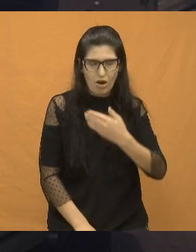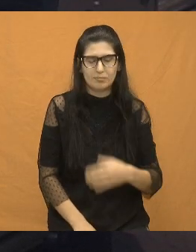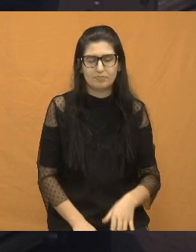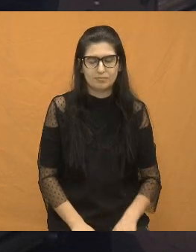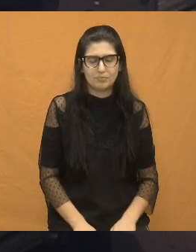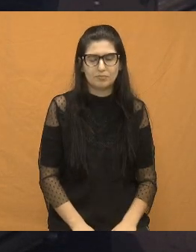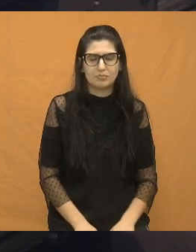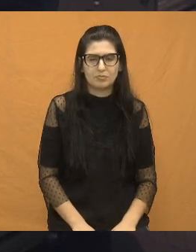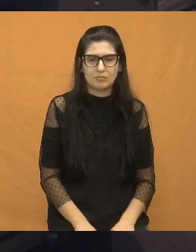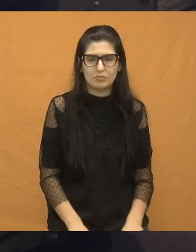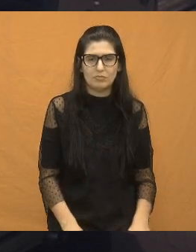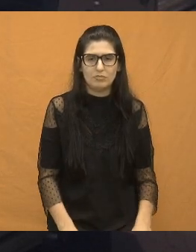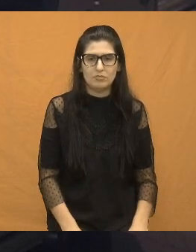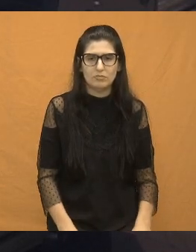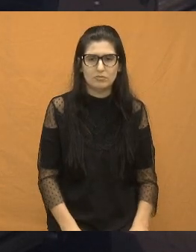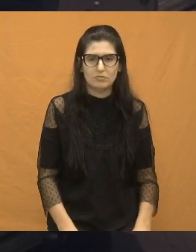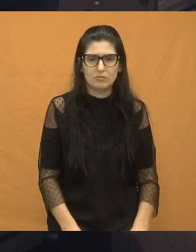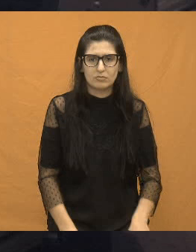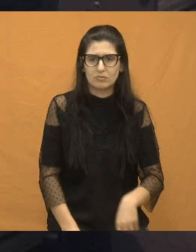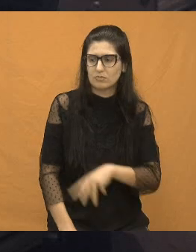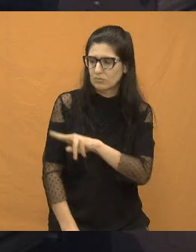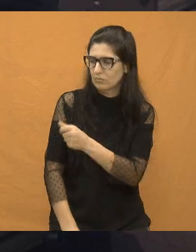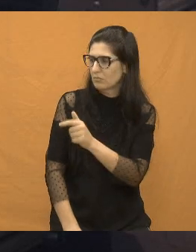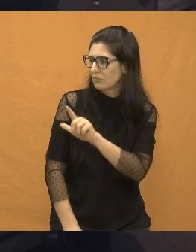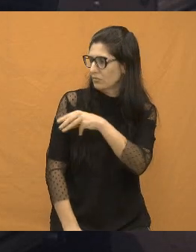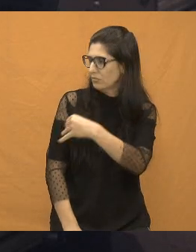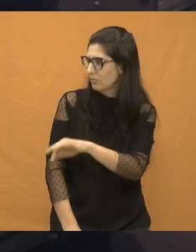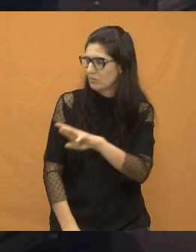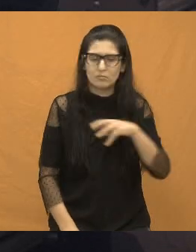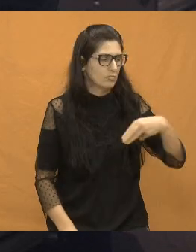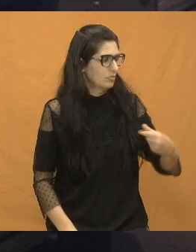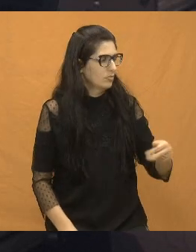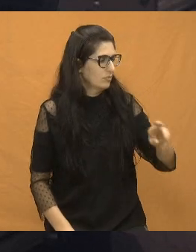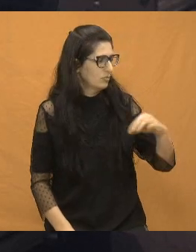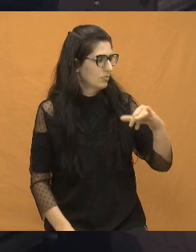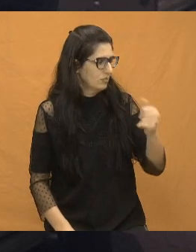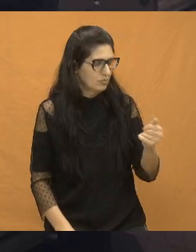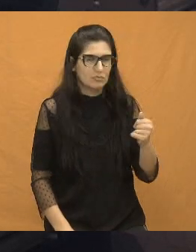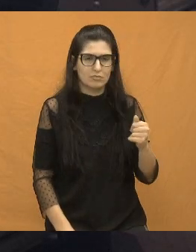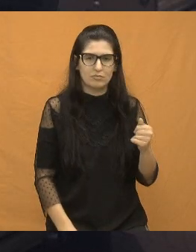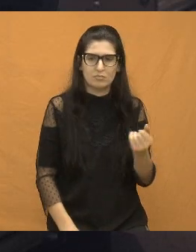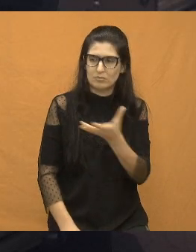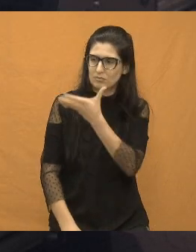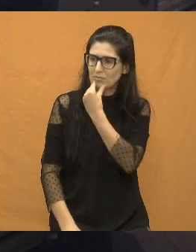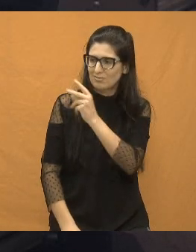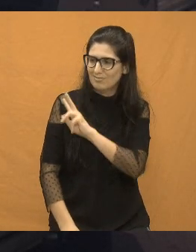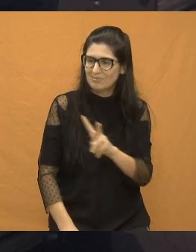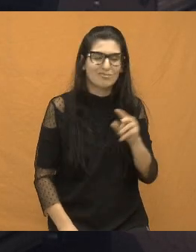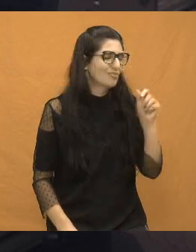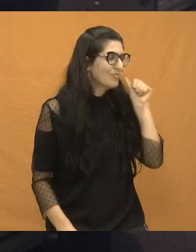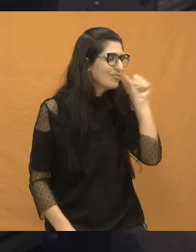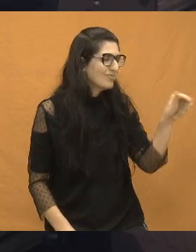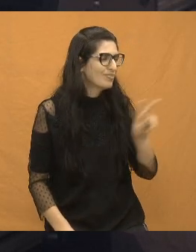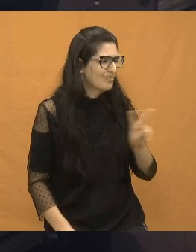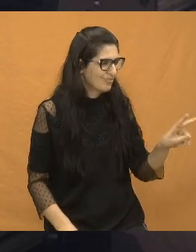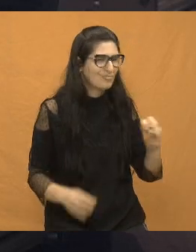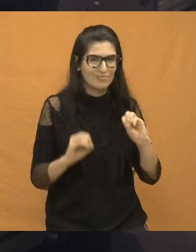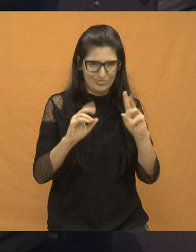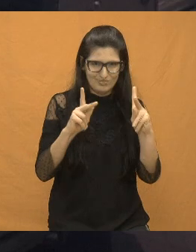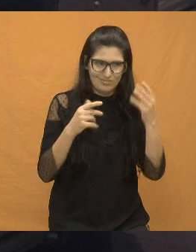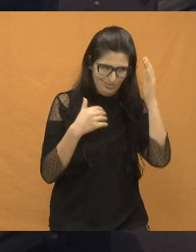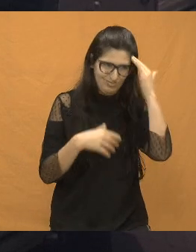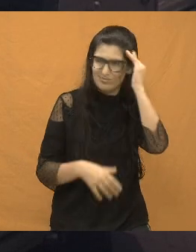Valmir, Márcia, satisfeitos? Todos são satisfeitos, então fechamos a conta.